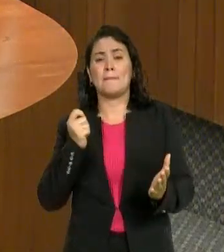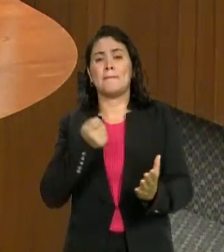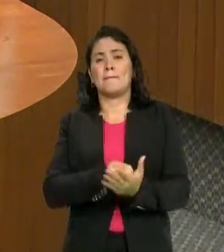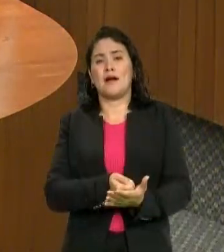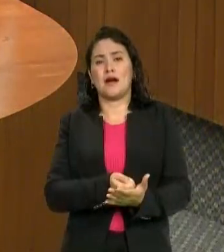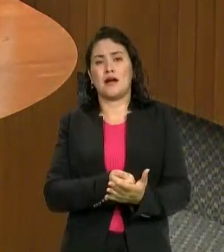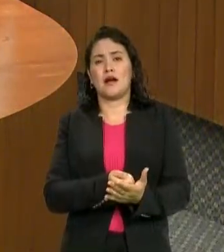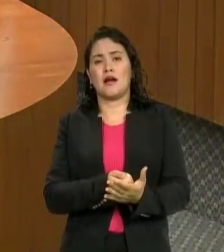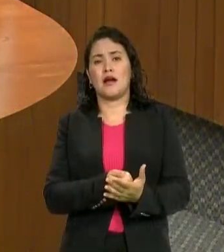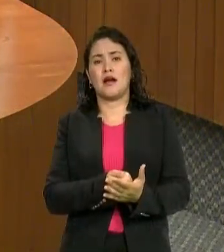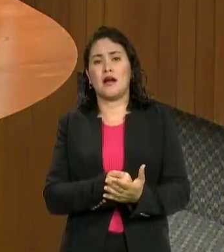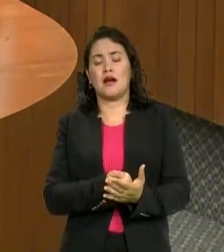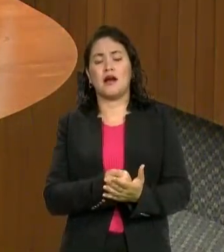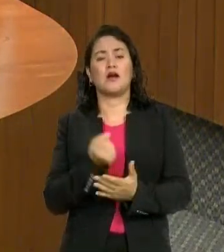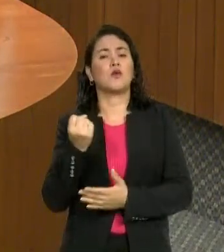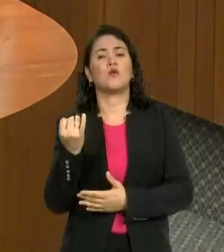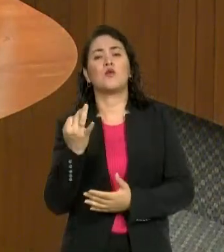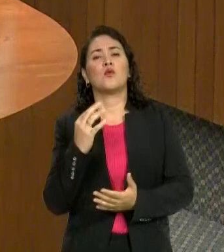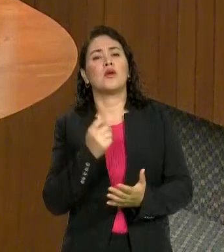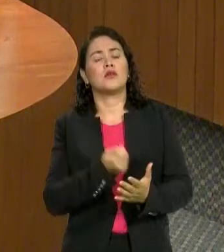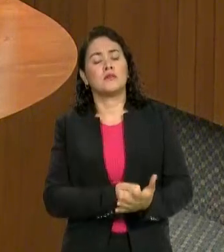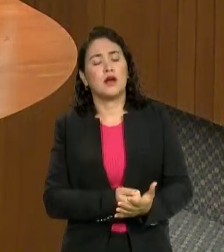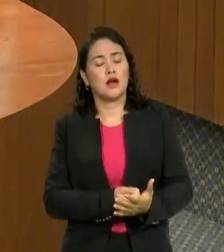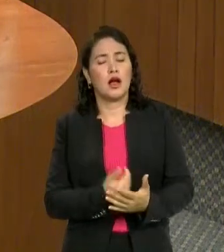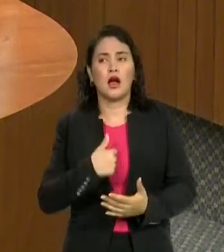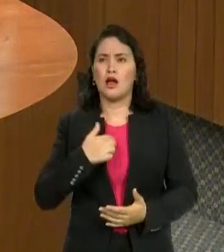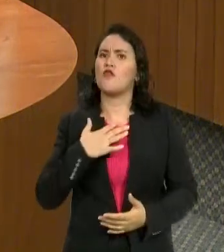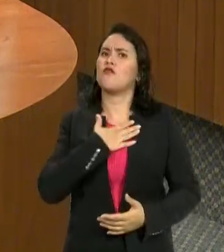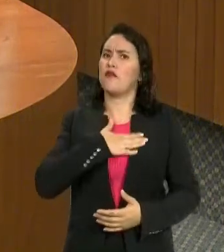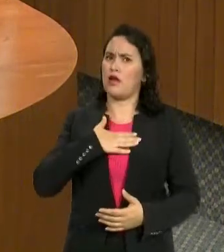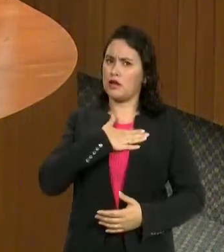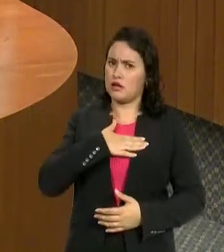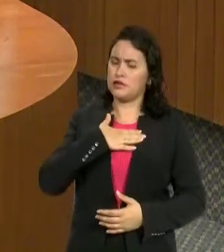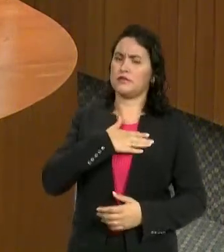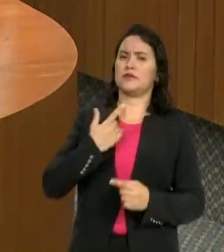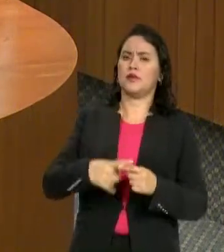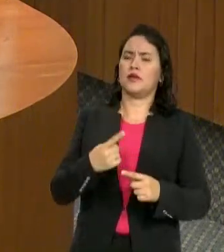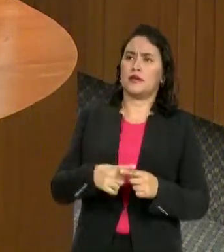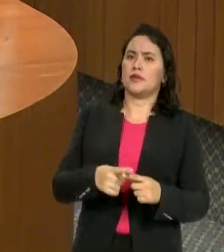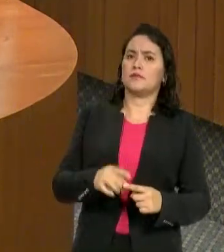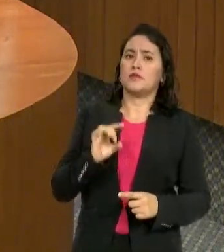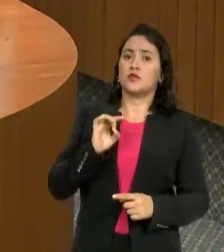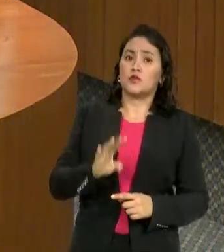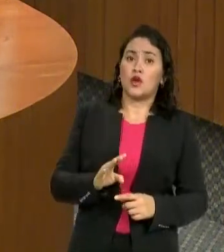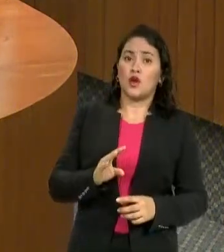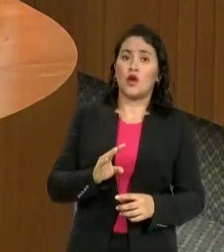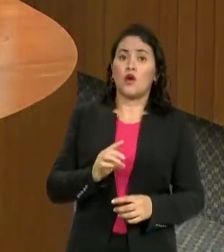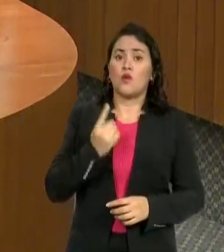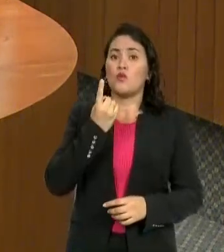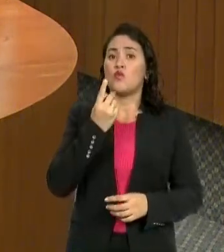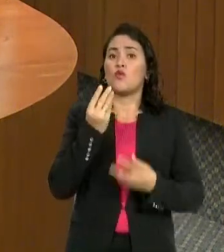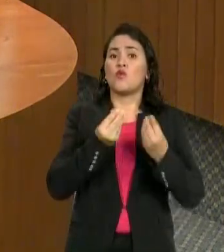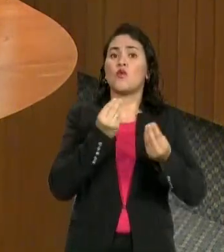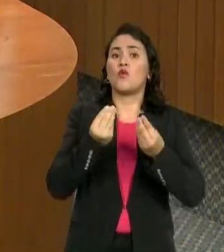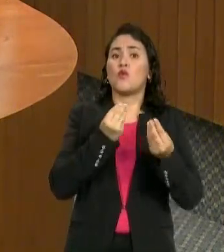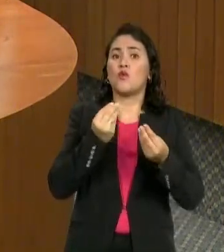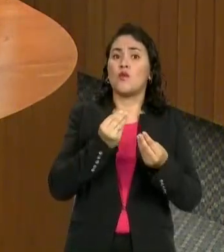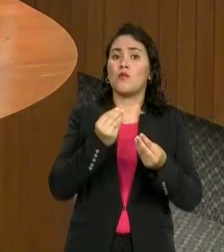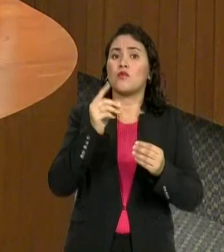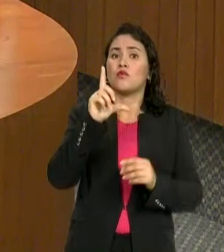tem uma forma aí de terem reduzido a passagem, é dando subsídio para o sistema de